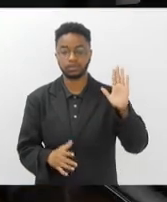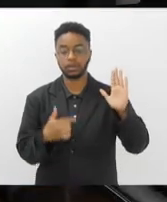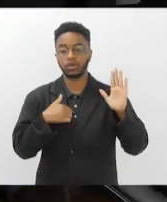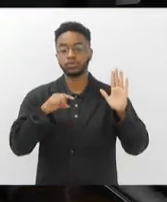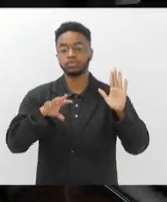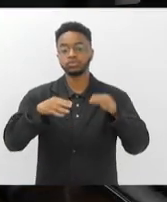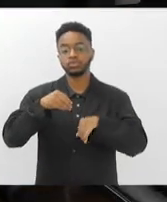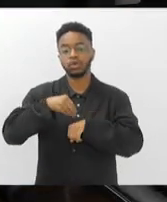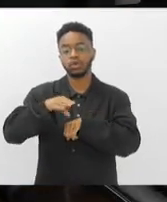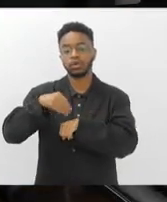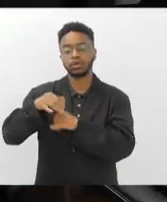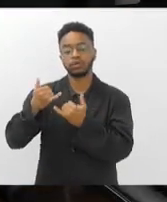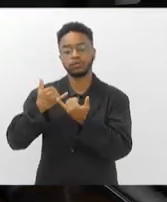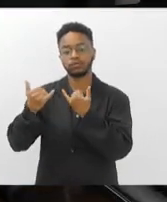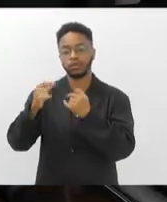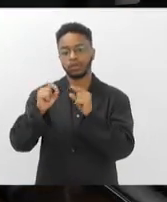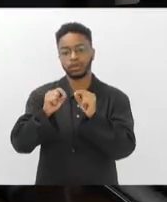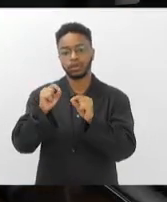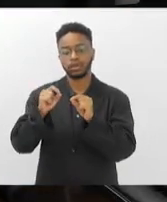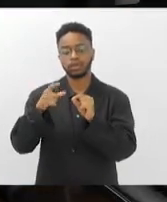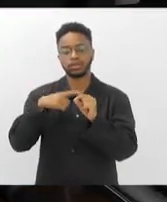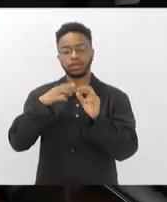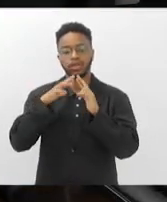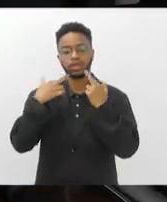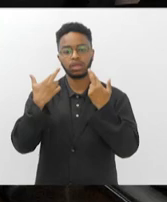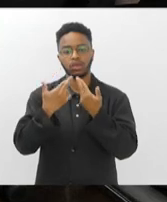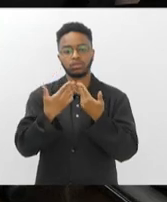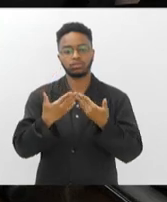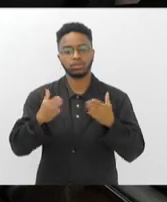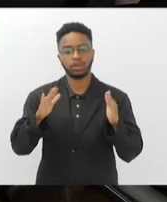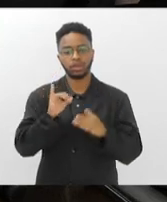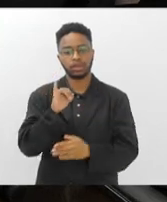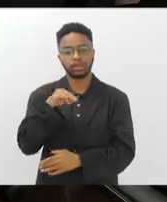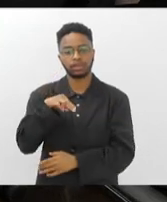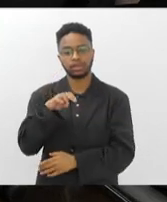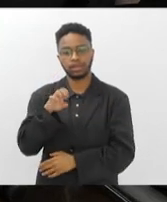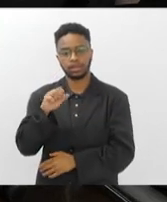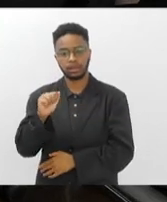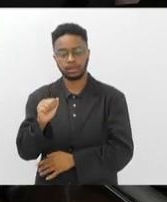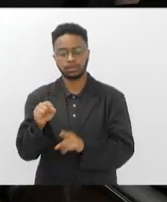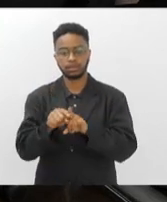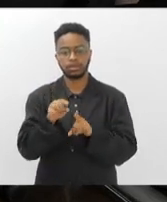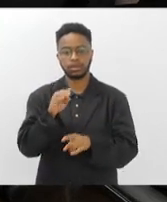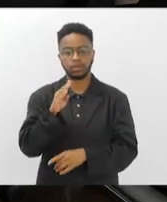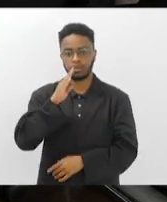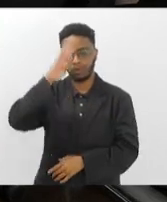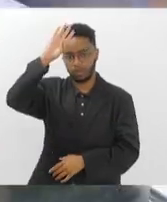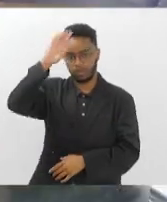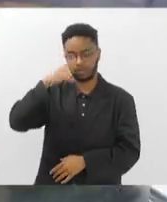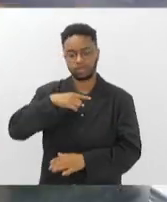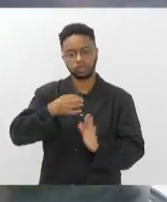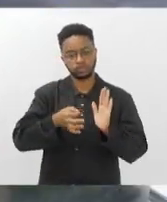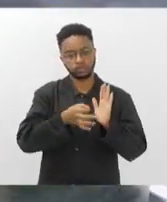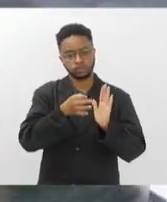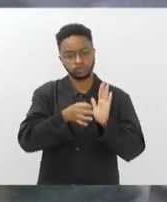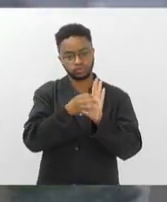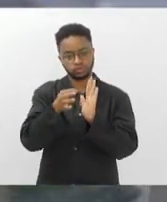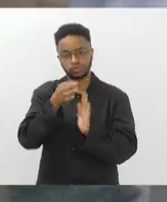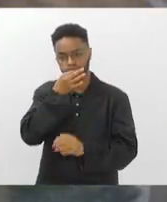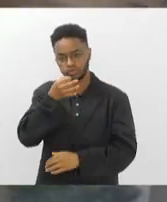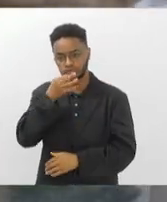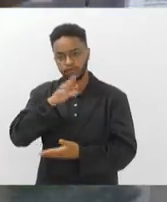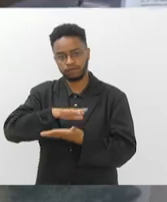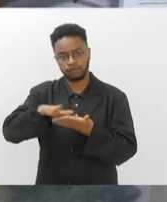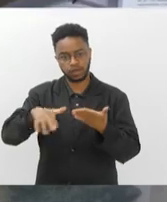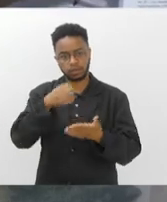informar que nessa audiência pública, o INE e os bombeiros fizeram várias sugestões boas, mas aí a